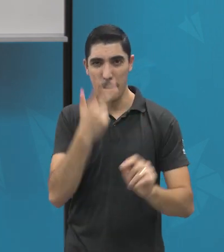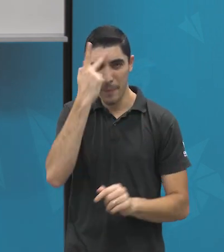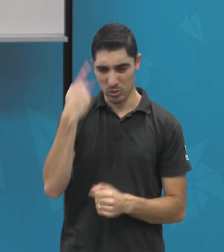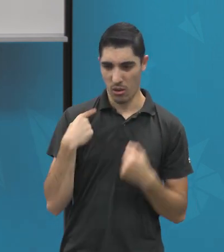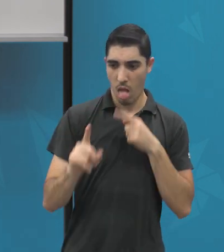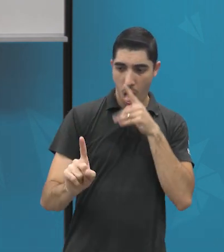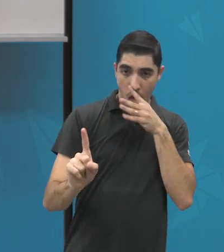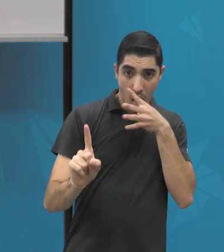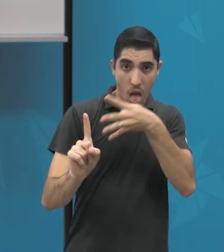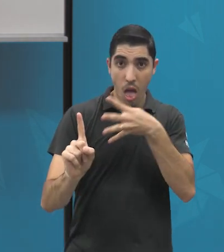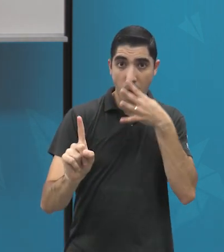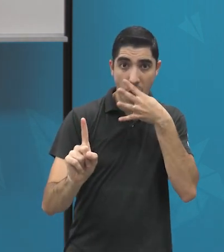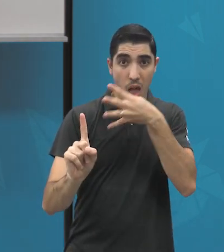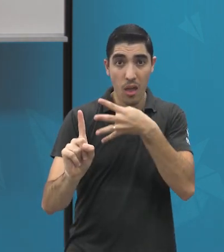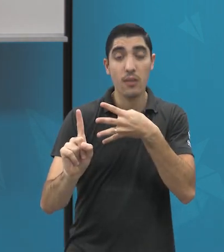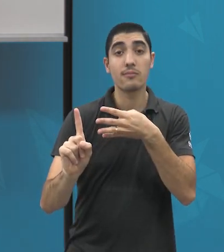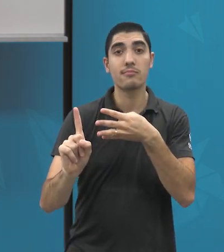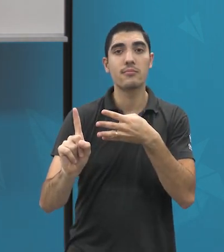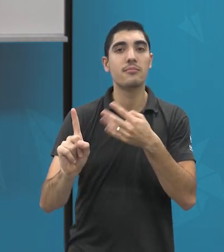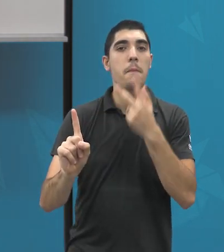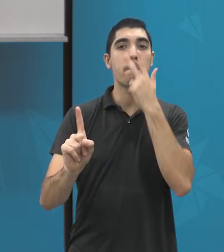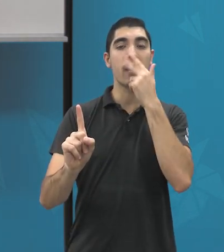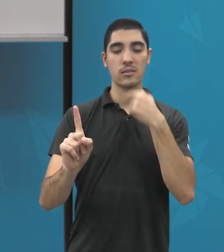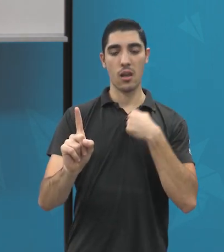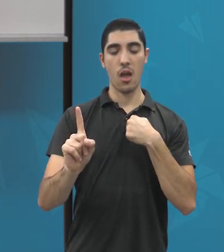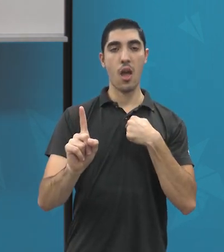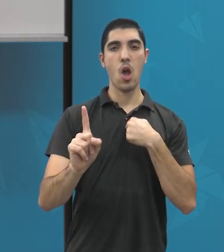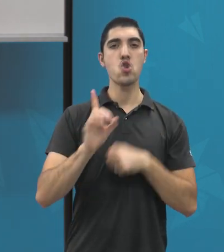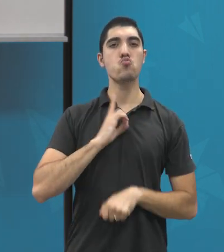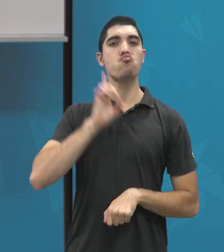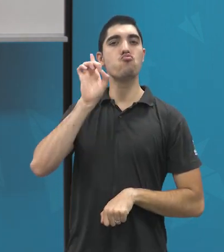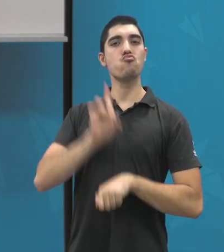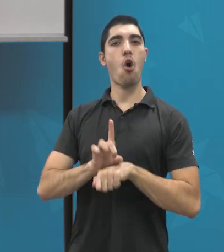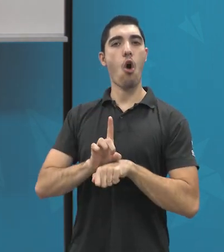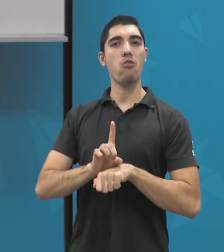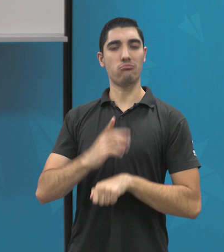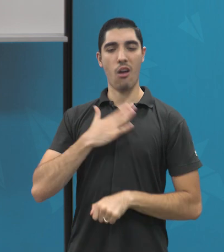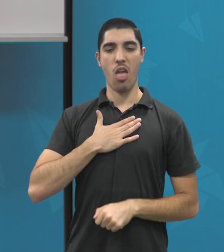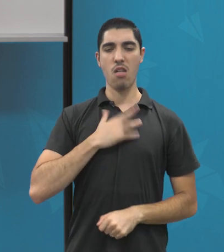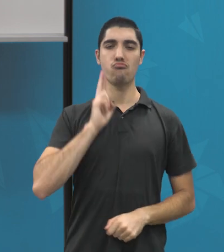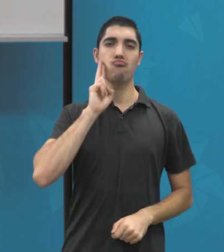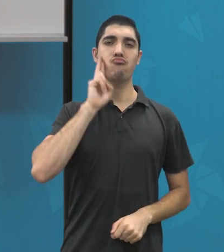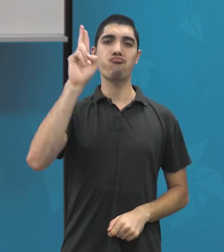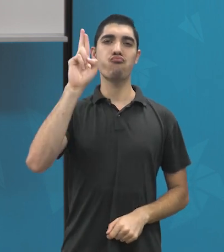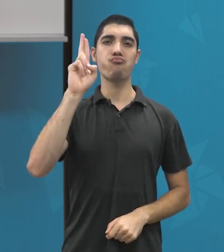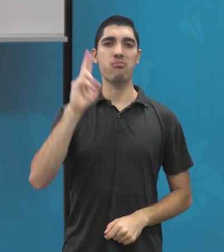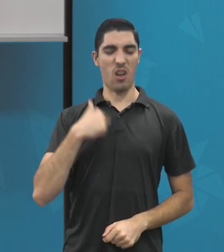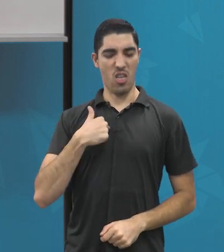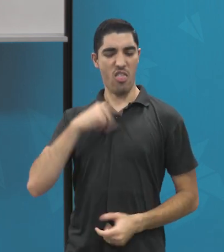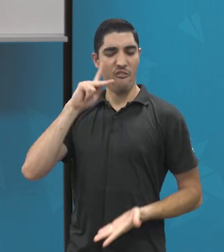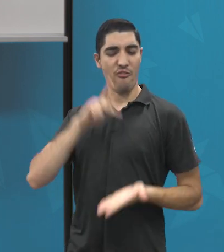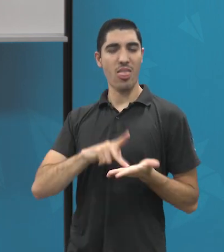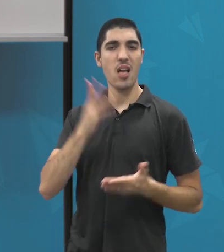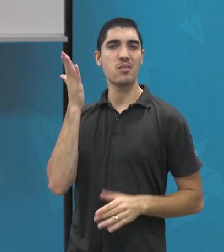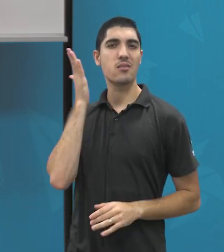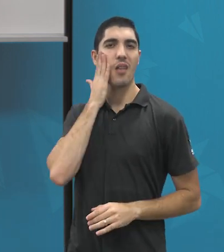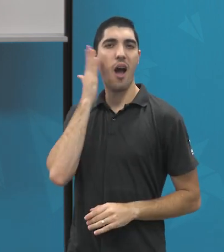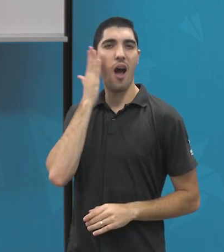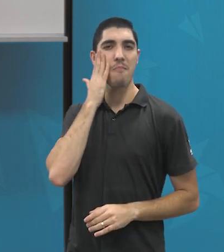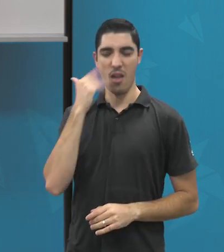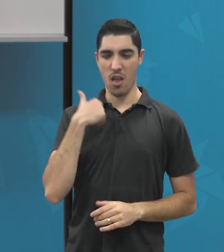nós nos colocássemos numa posição de donos da verdade, como se nós nos colocássemos numa